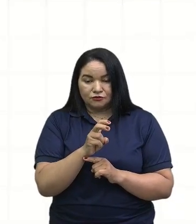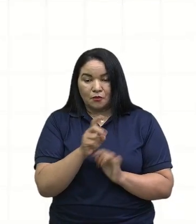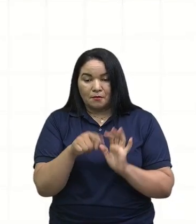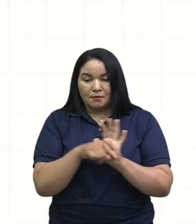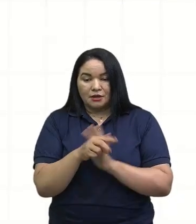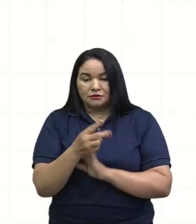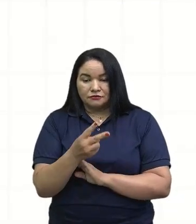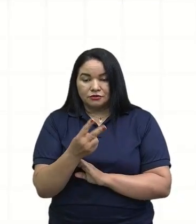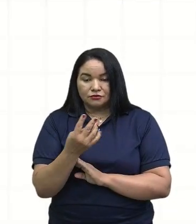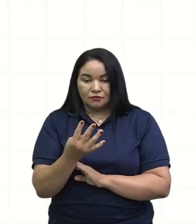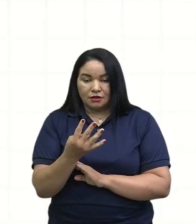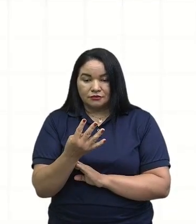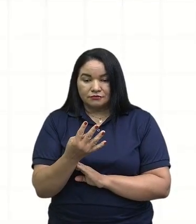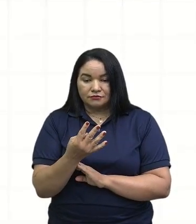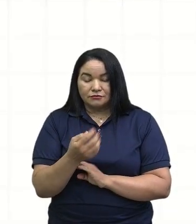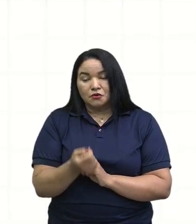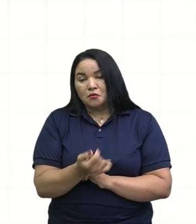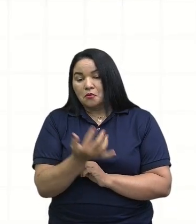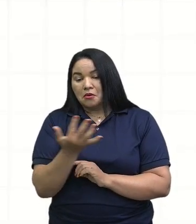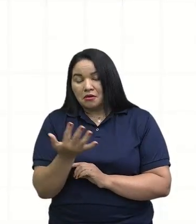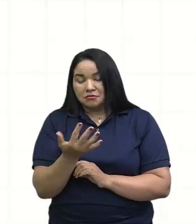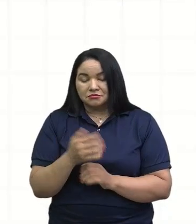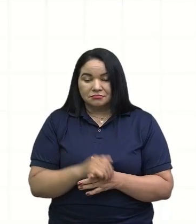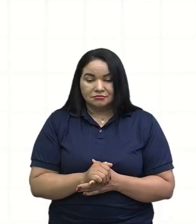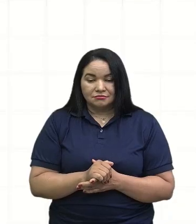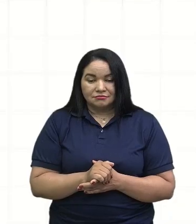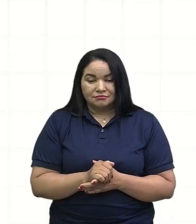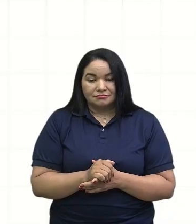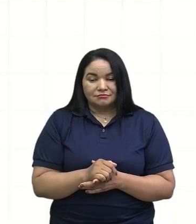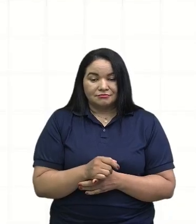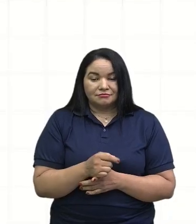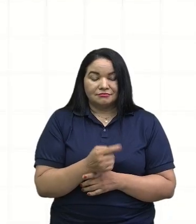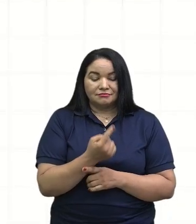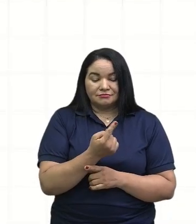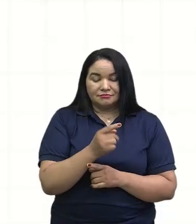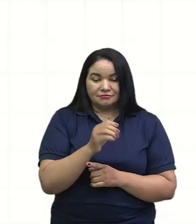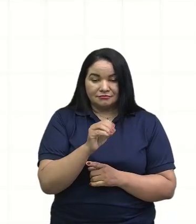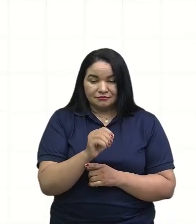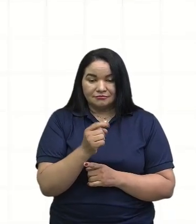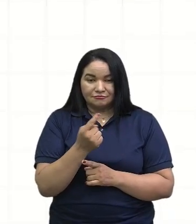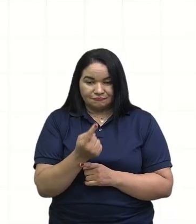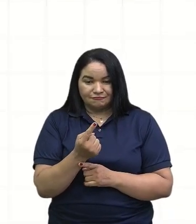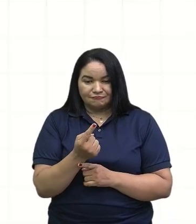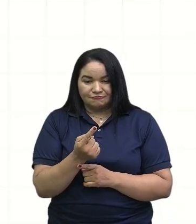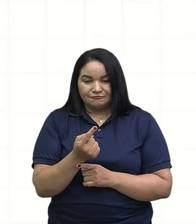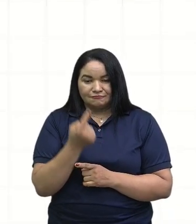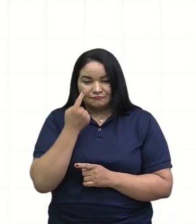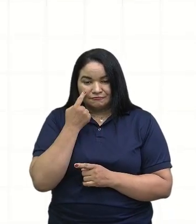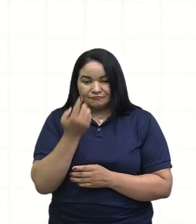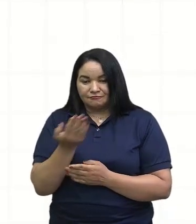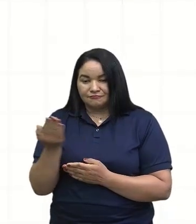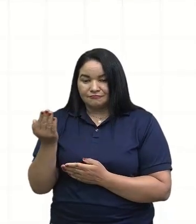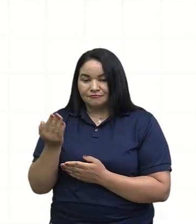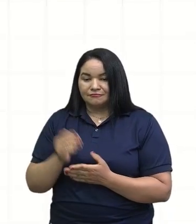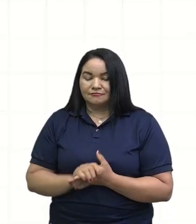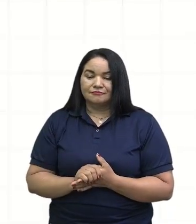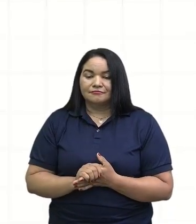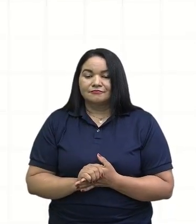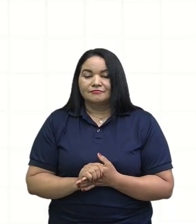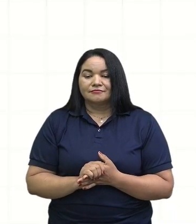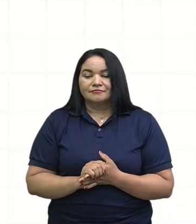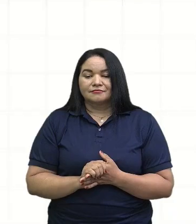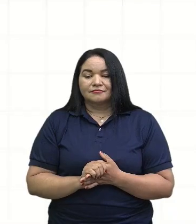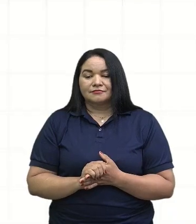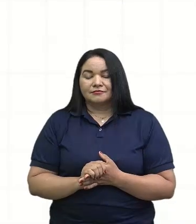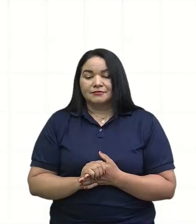menos 24. É um cálculo fácil, né? 125 menos 24 é igual a 101. Certo? Então, quer dizer que